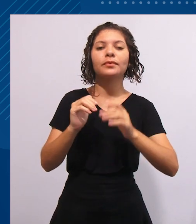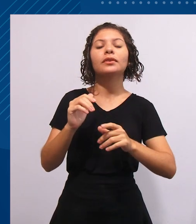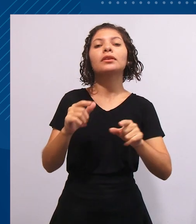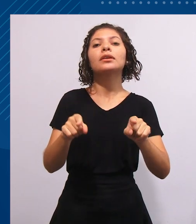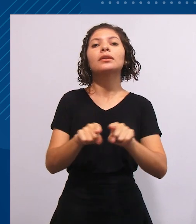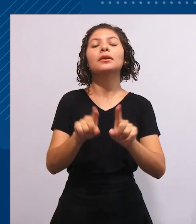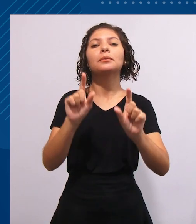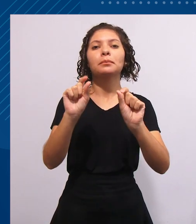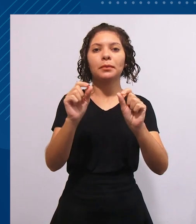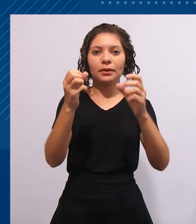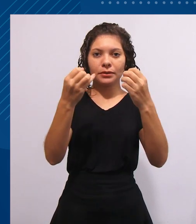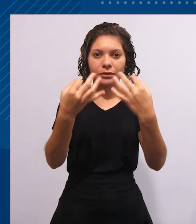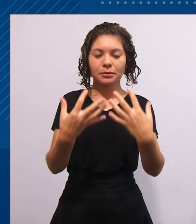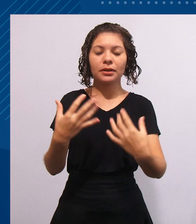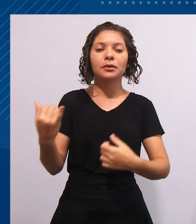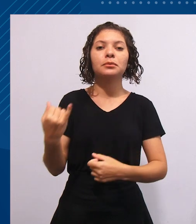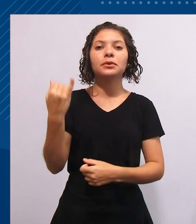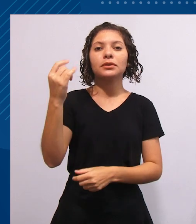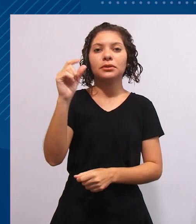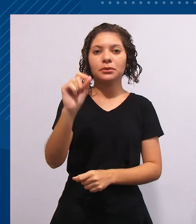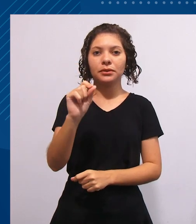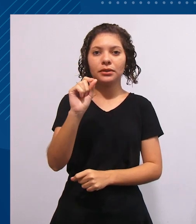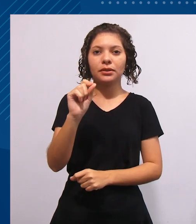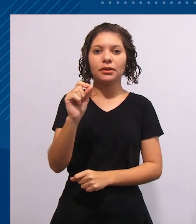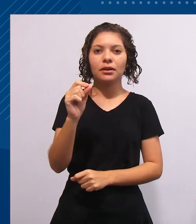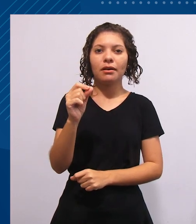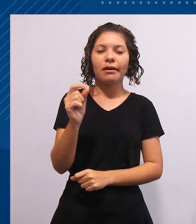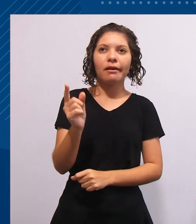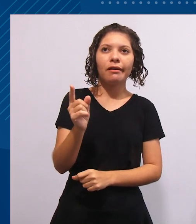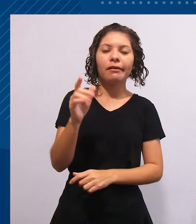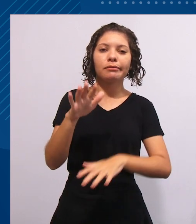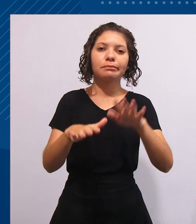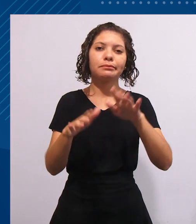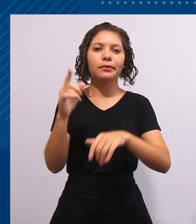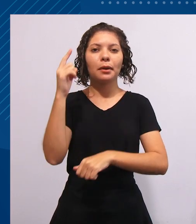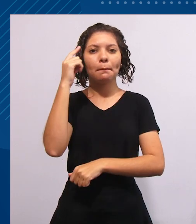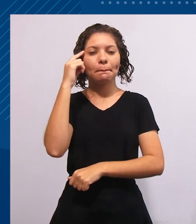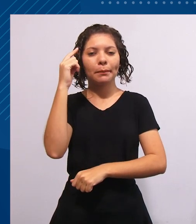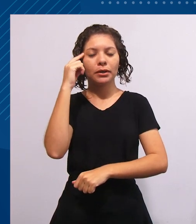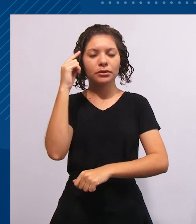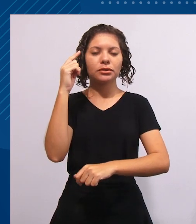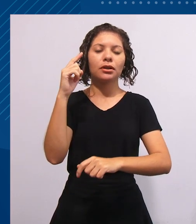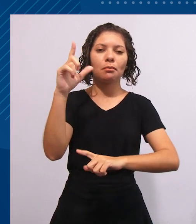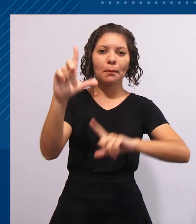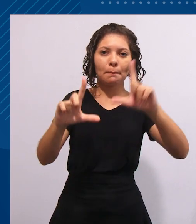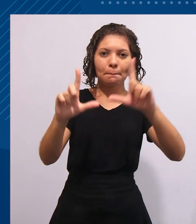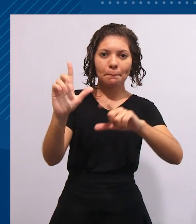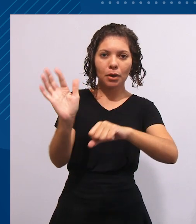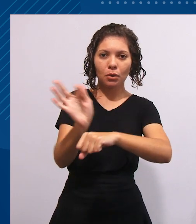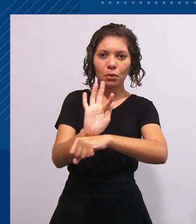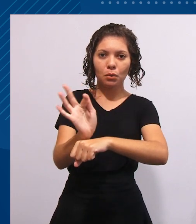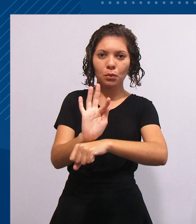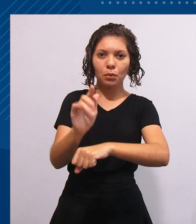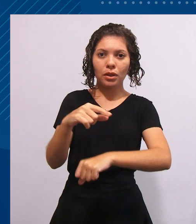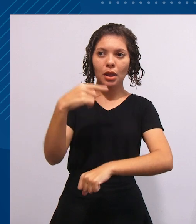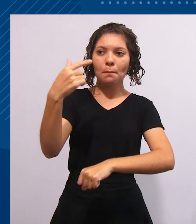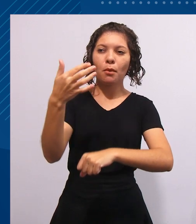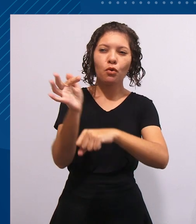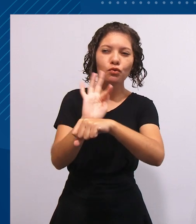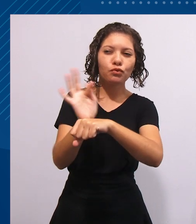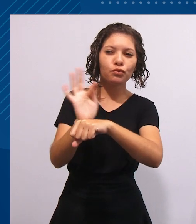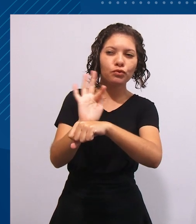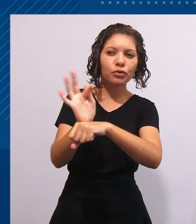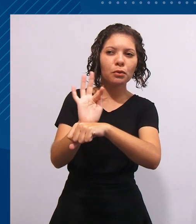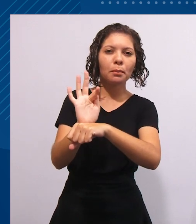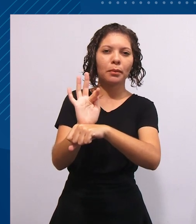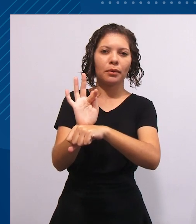porque muitas vezes a gente pensa no cinema e no audiovisual no resultado no no produto em si no filme não é